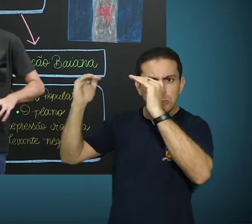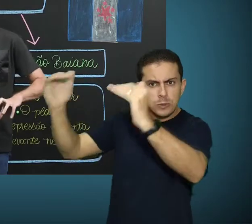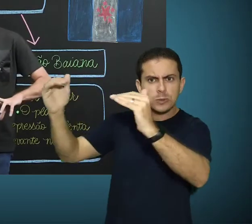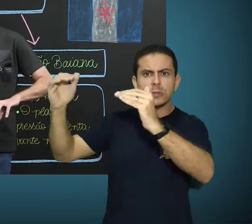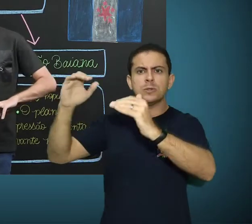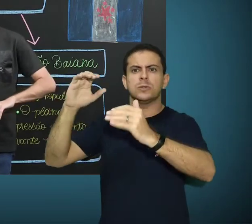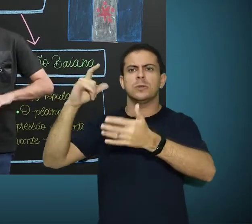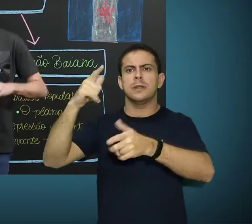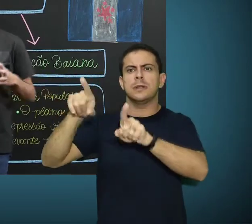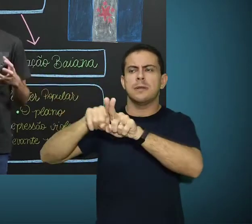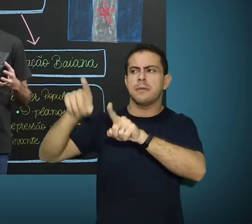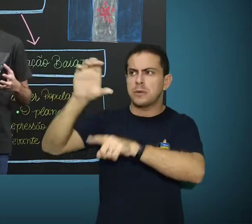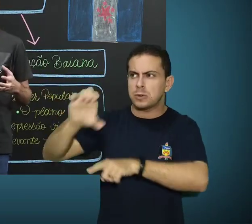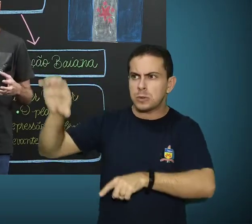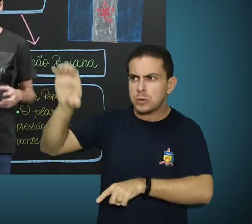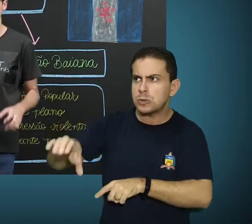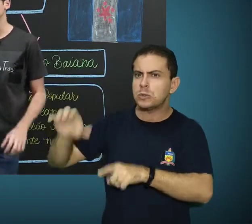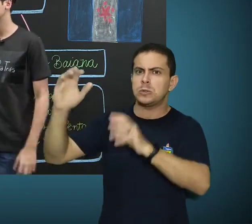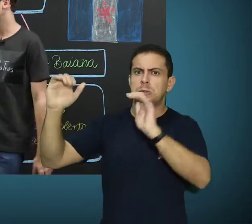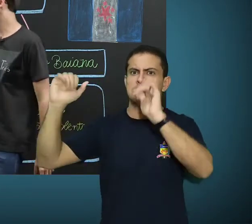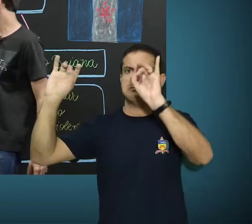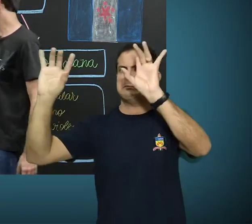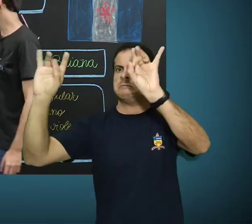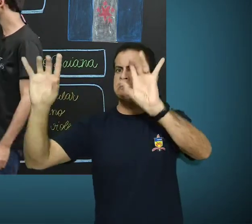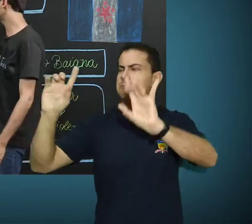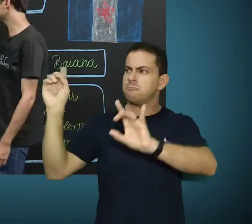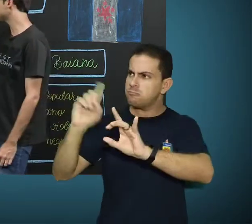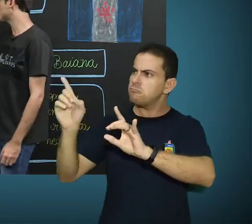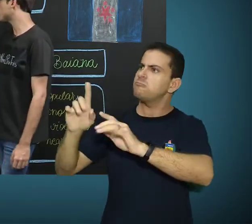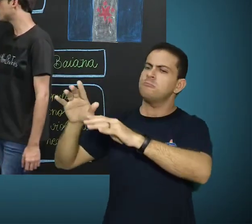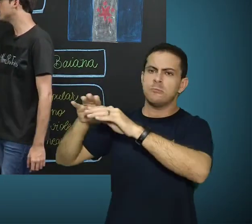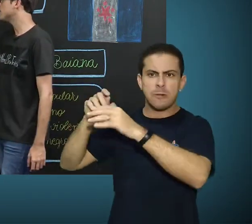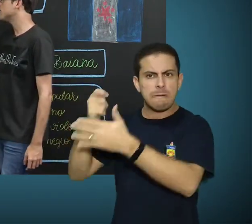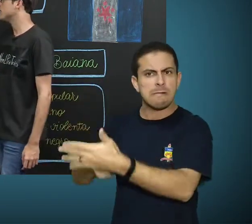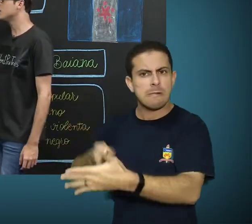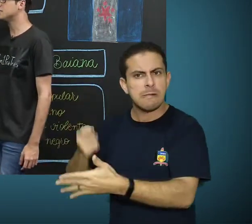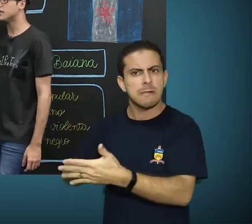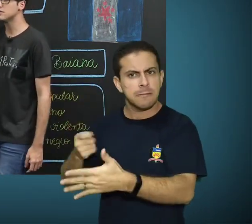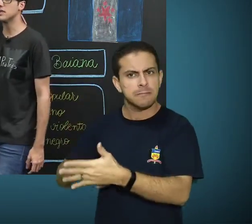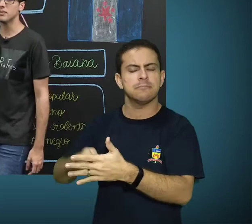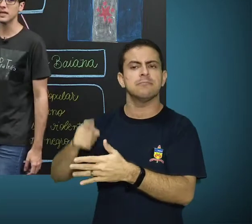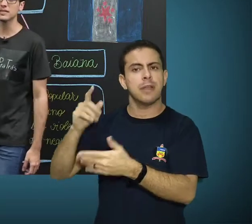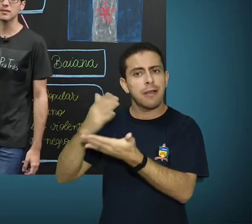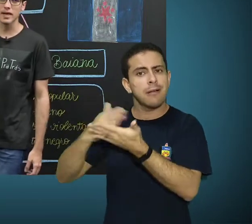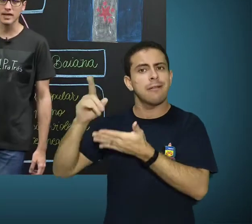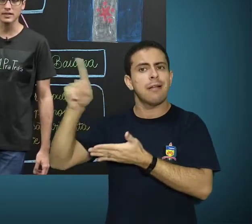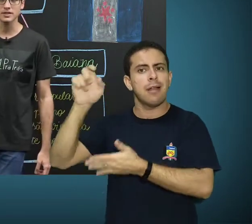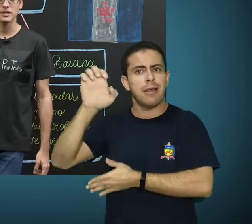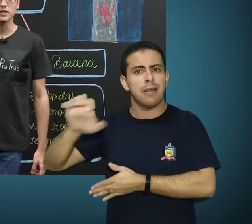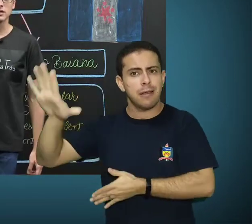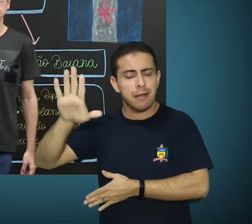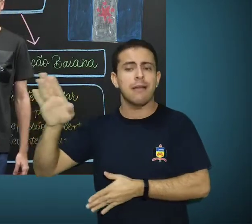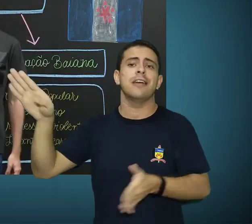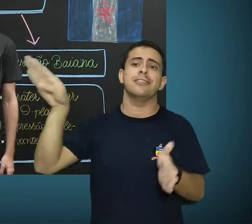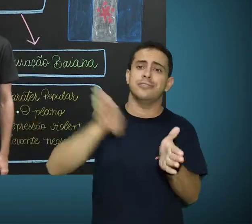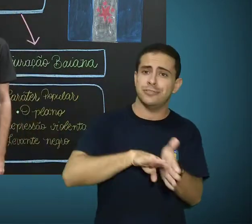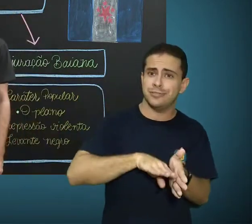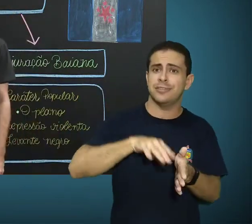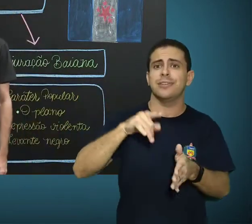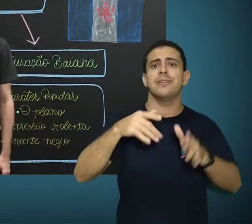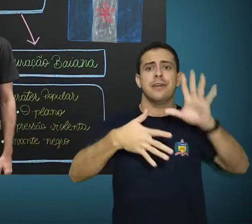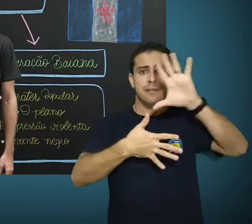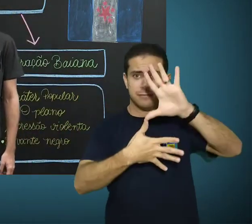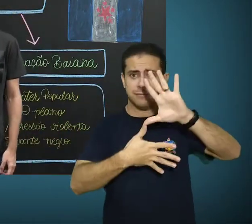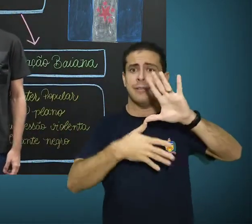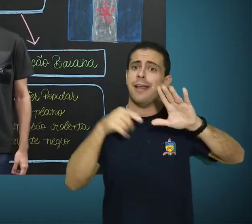nobreza, e todo esse conjunto de ideias que surge lá na Europa, eles chegam também nas Américas, inclusive no